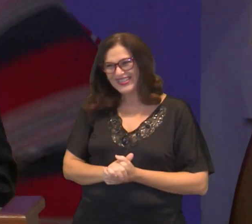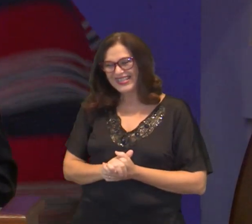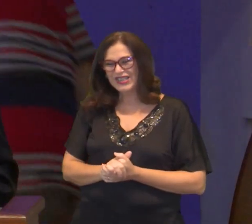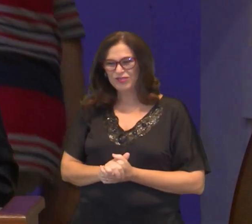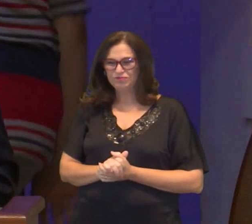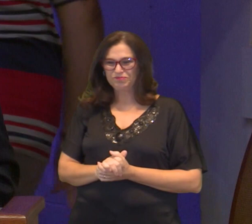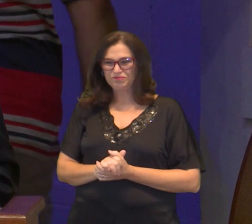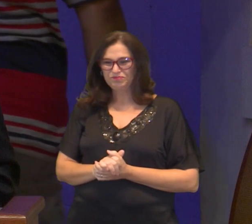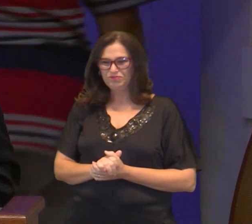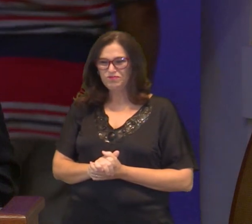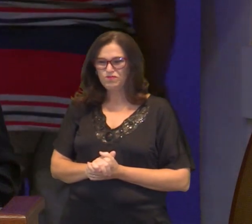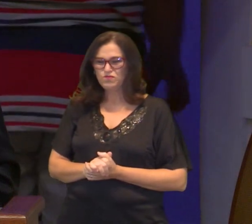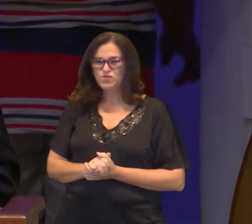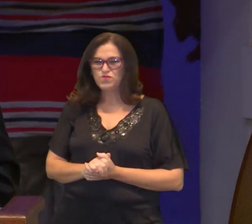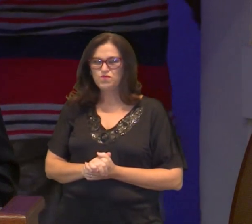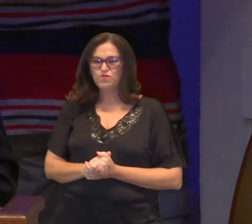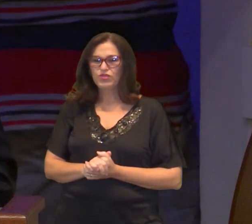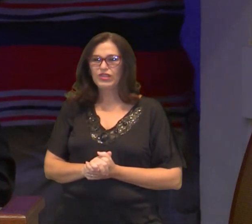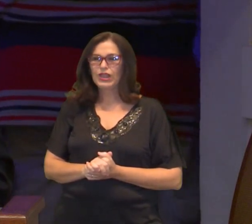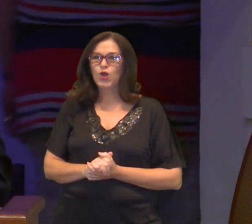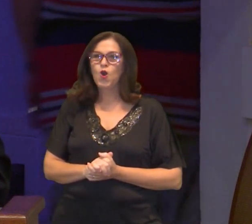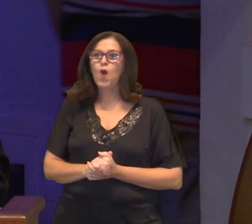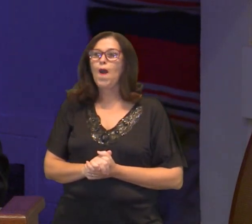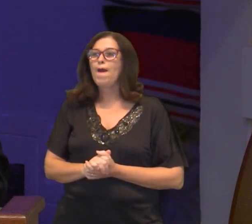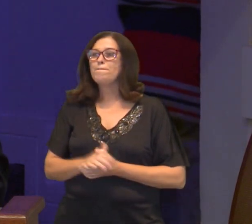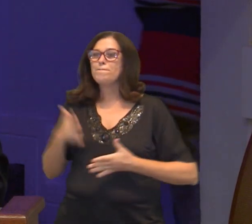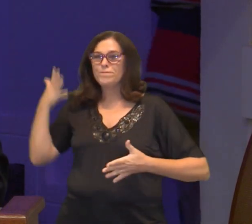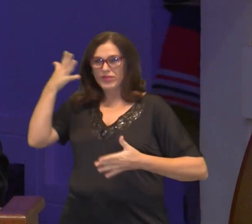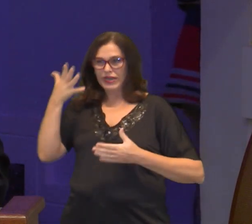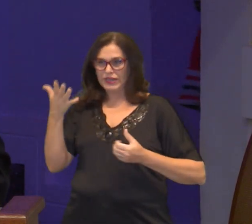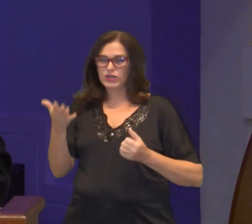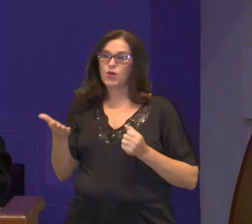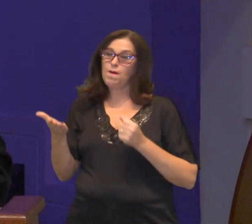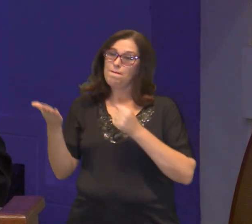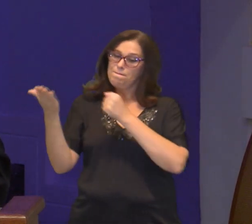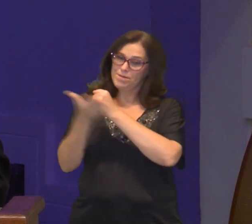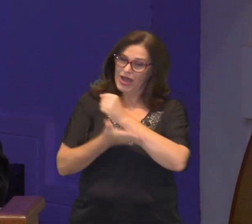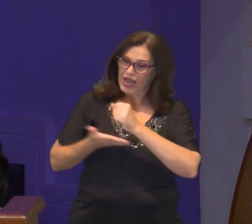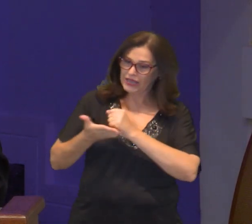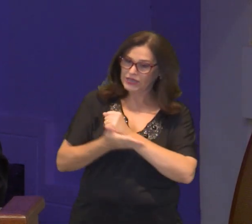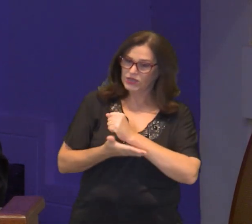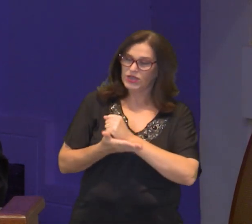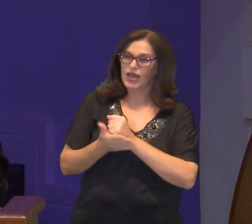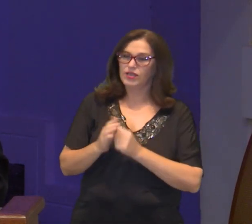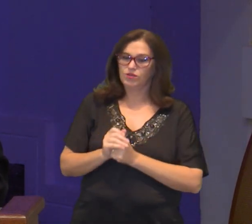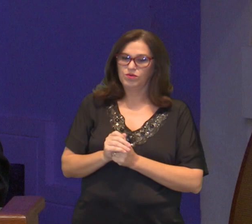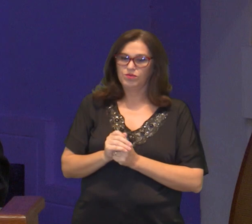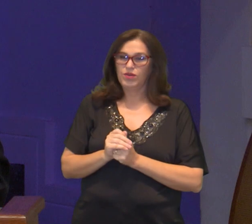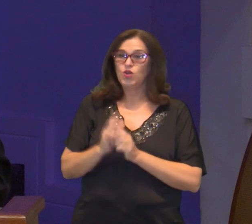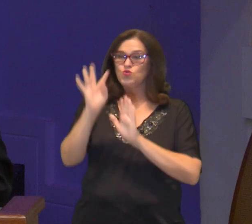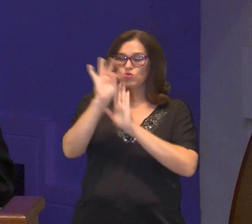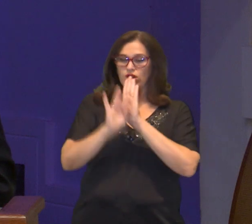ele está baseado no versículo 34 do nosso texto, que eu vou ler,